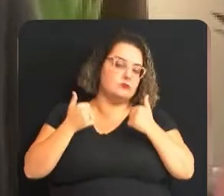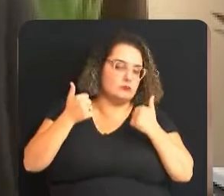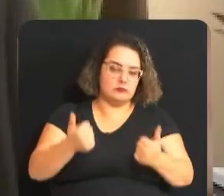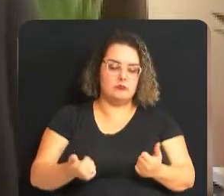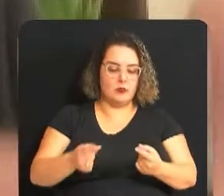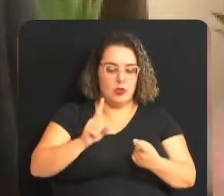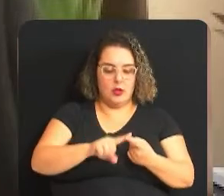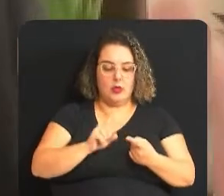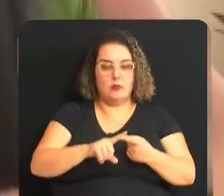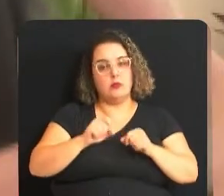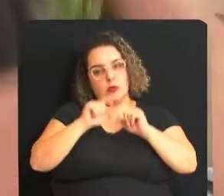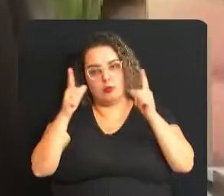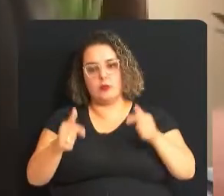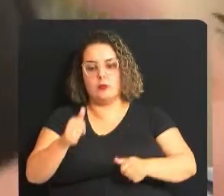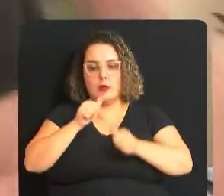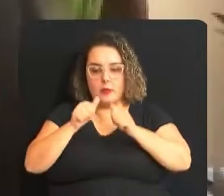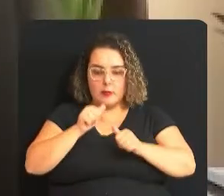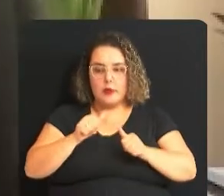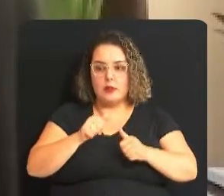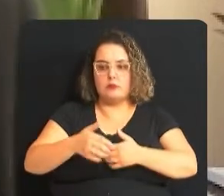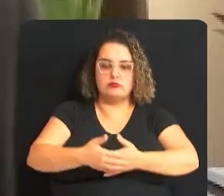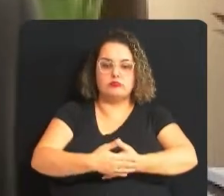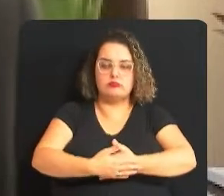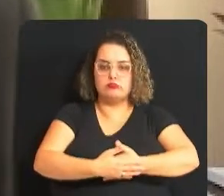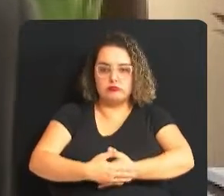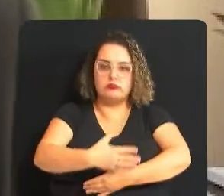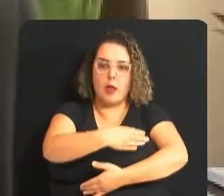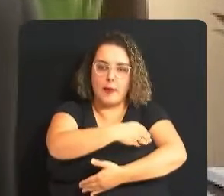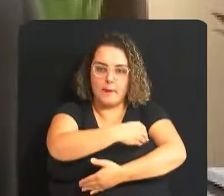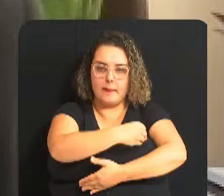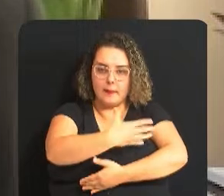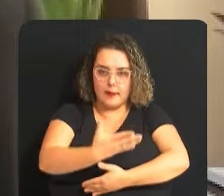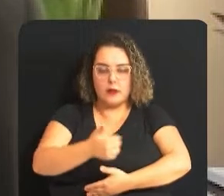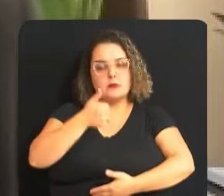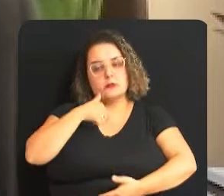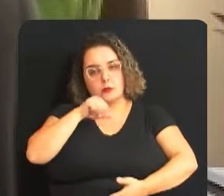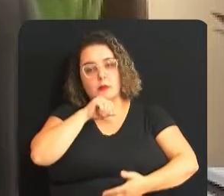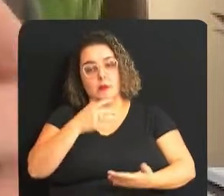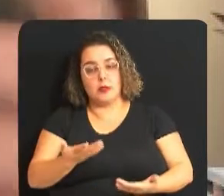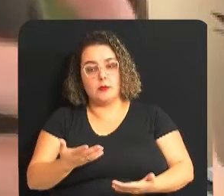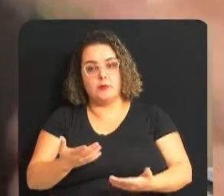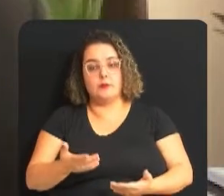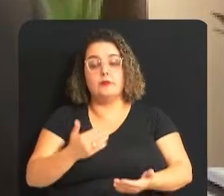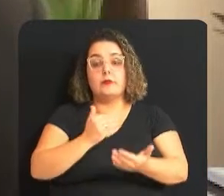comeu, acordou, bebeu, né, bebezinho, leite da mamãe. Aí eu